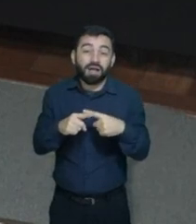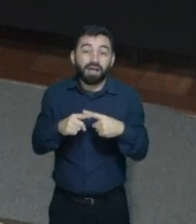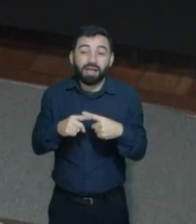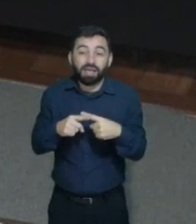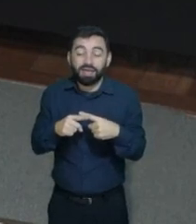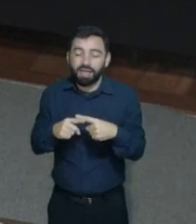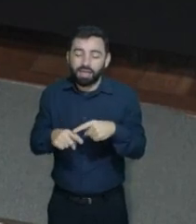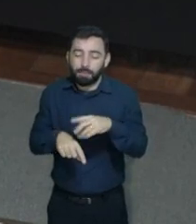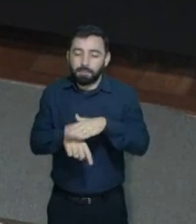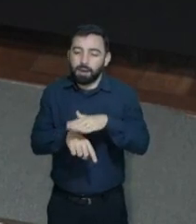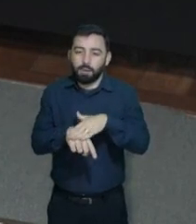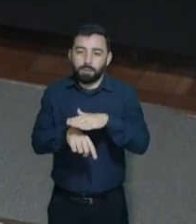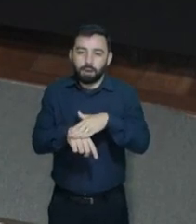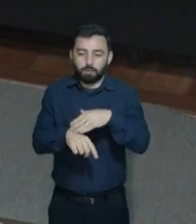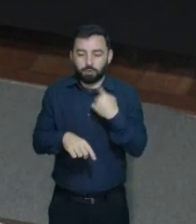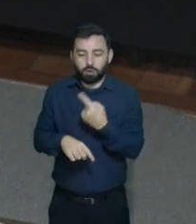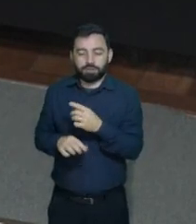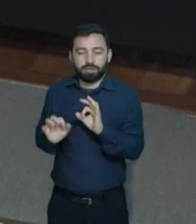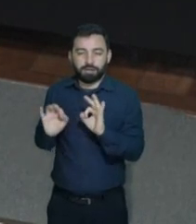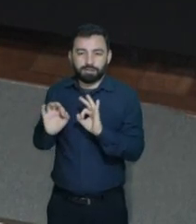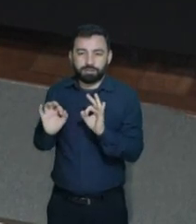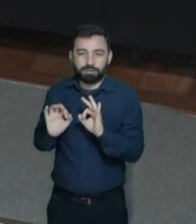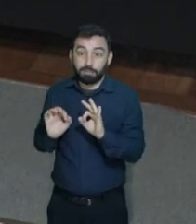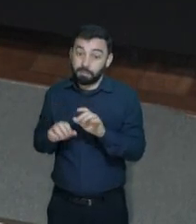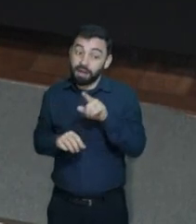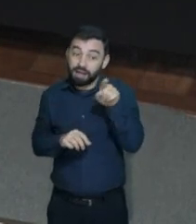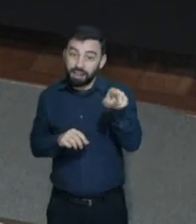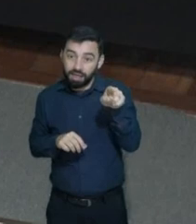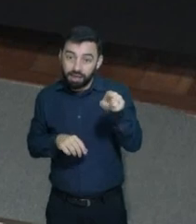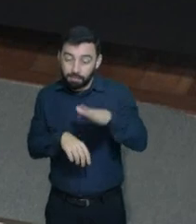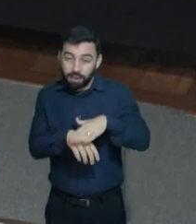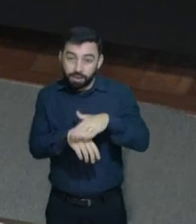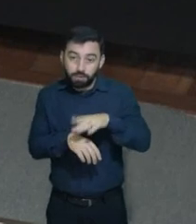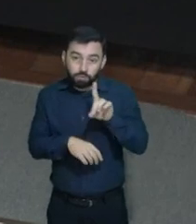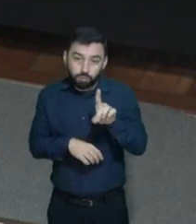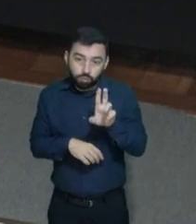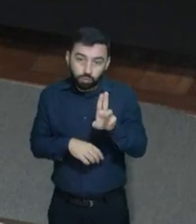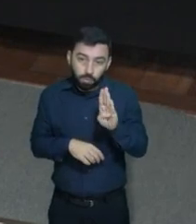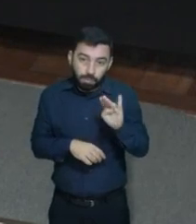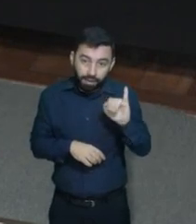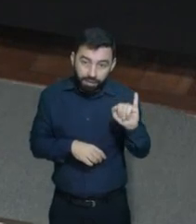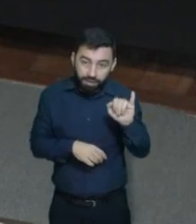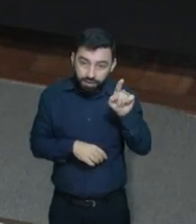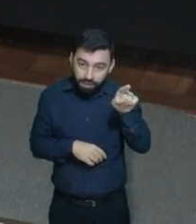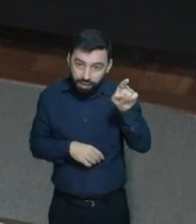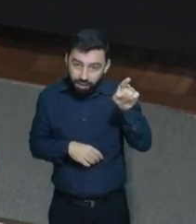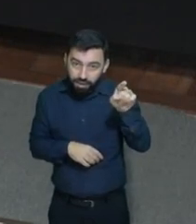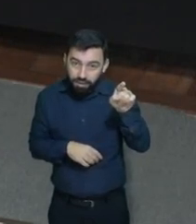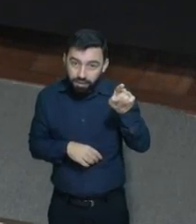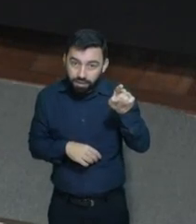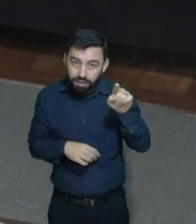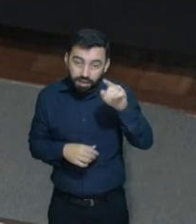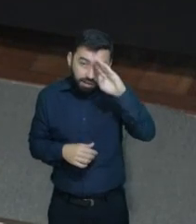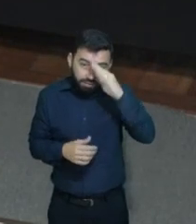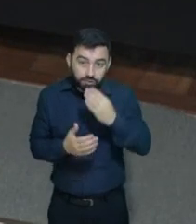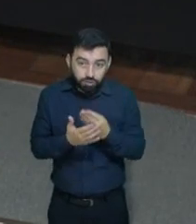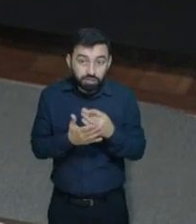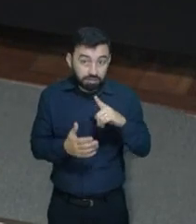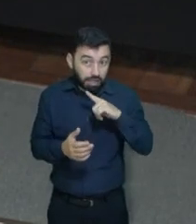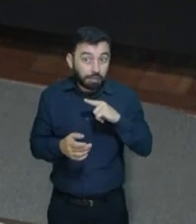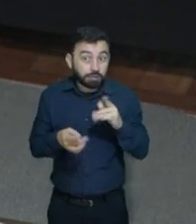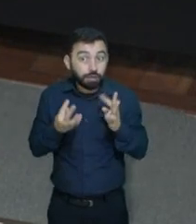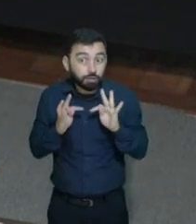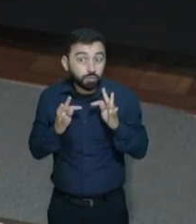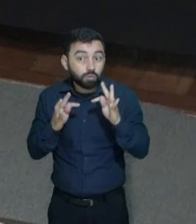não é nossas atividades. Ah, mas aí aquela do Dubai, para negar as mudanças climáticas, aí eles acreditam que é capaz, que